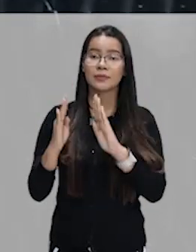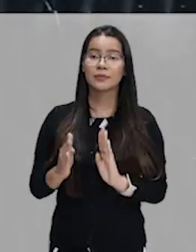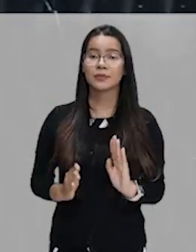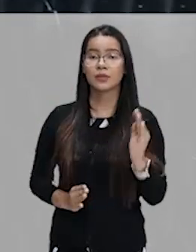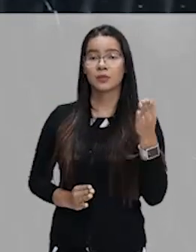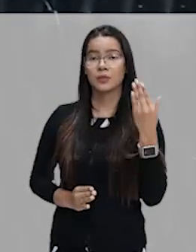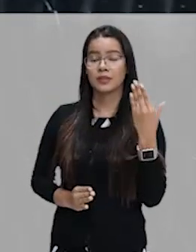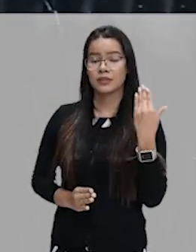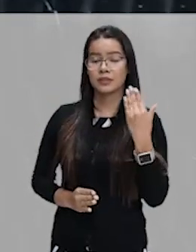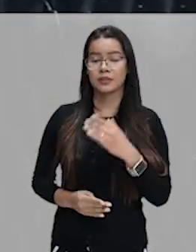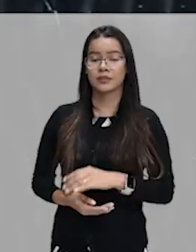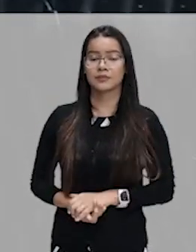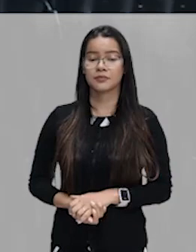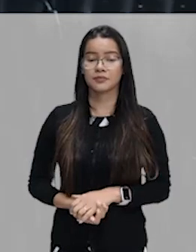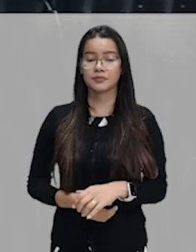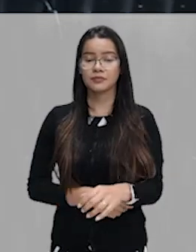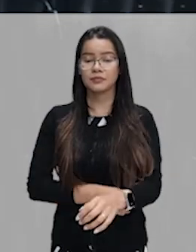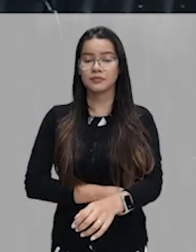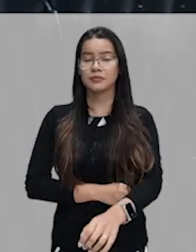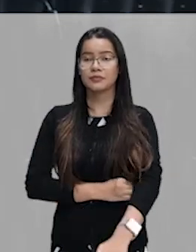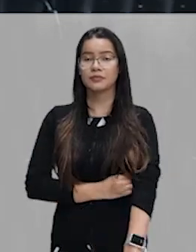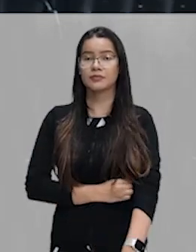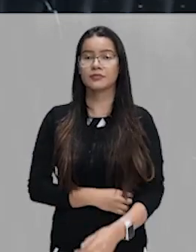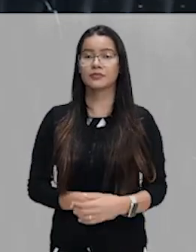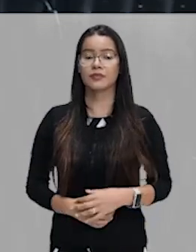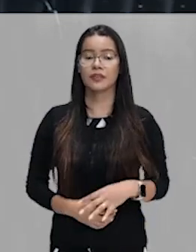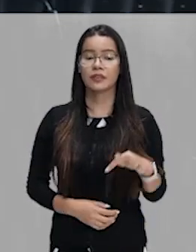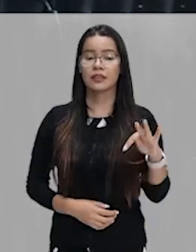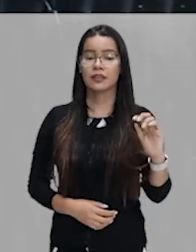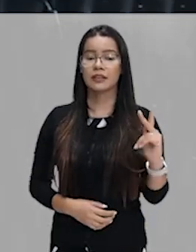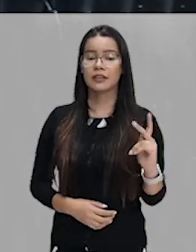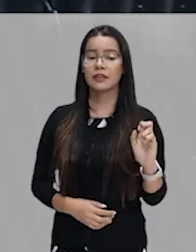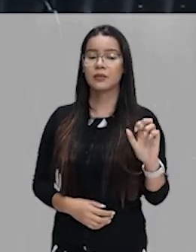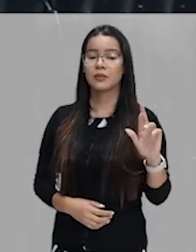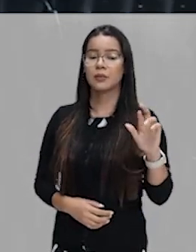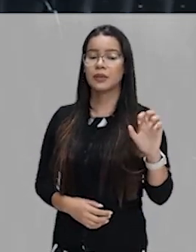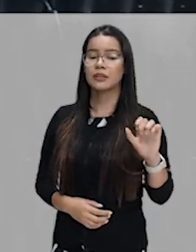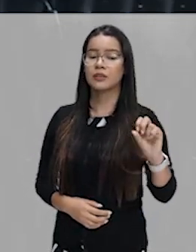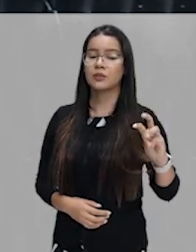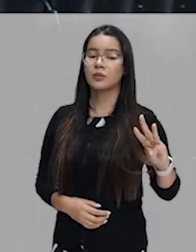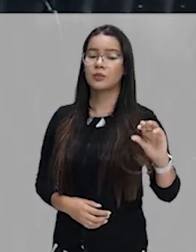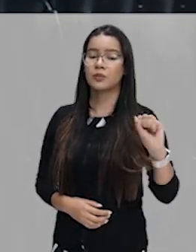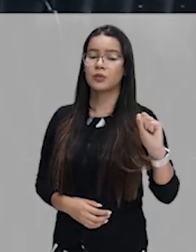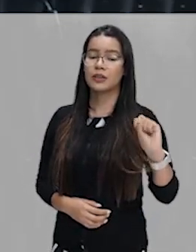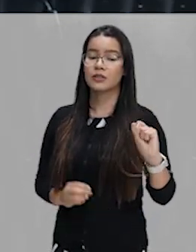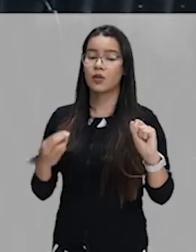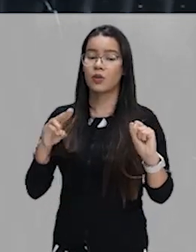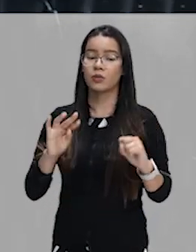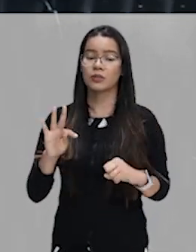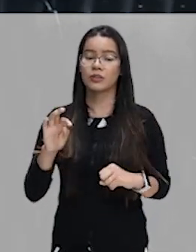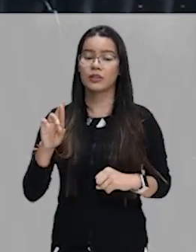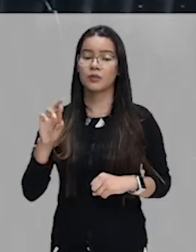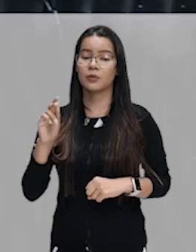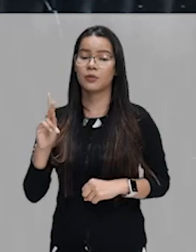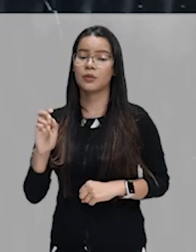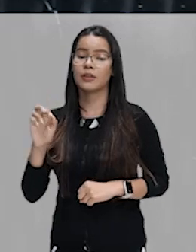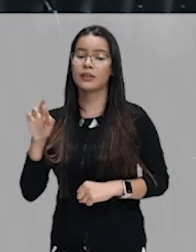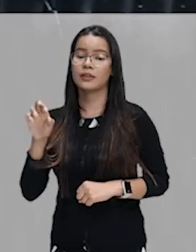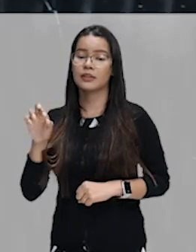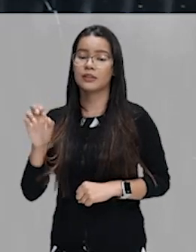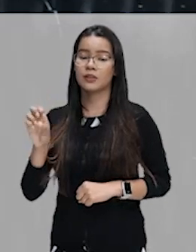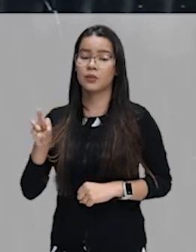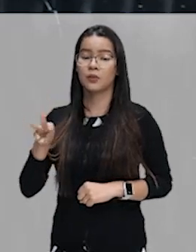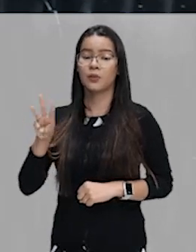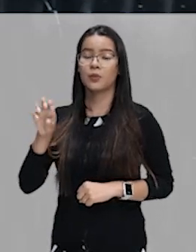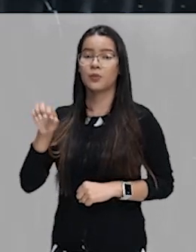there was ou there were, que são as duas conjugações possíveis na forma do passado, e vamos ver as